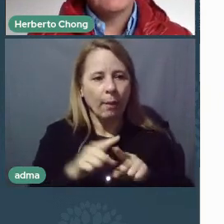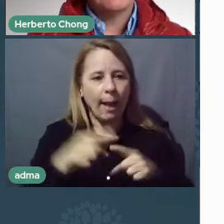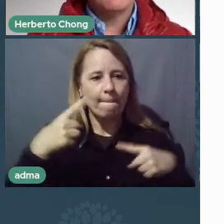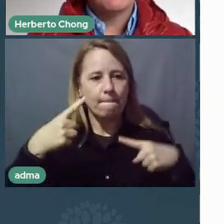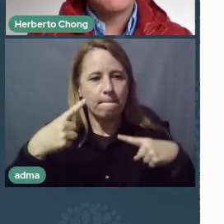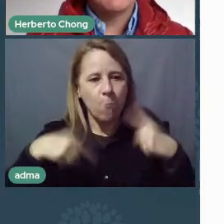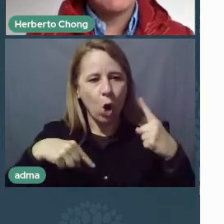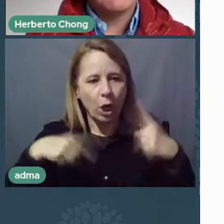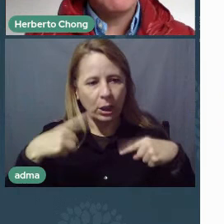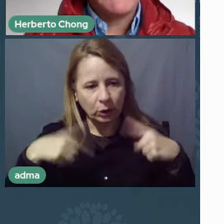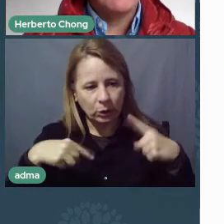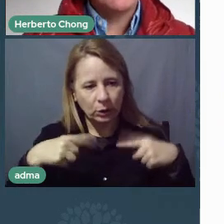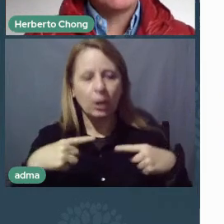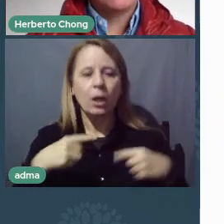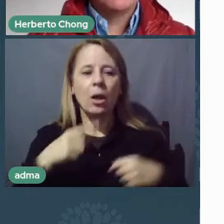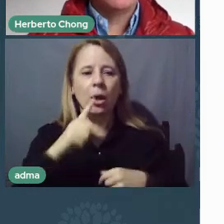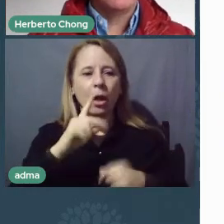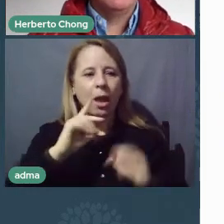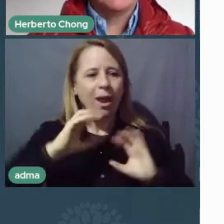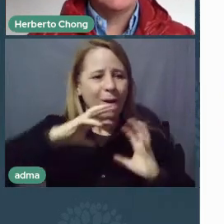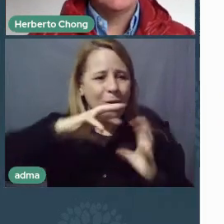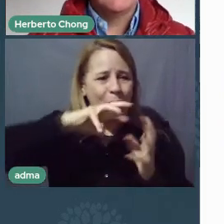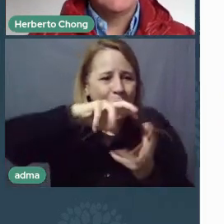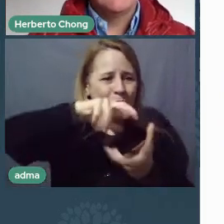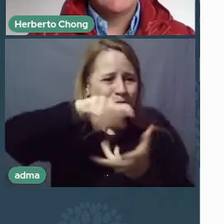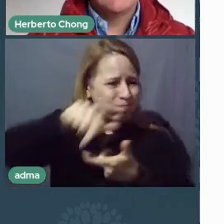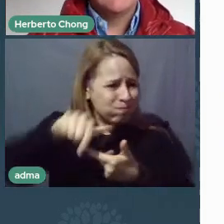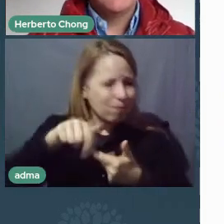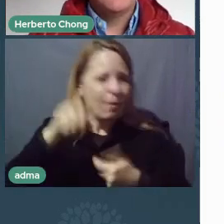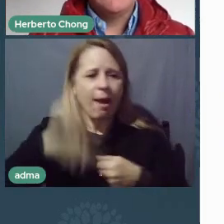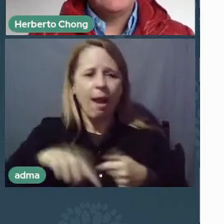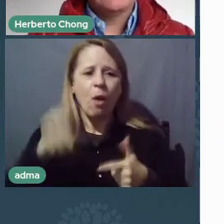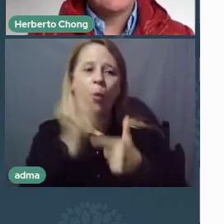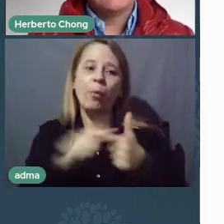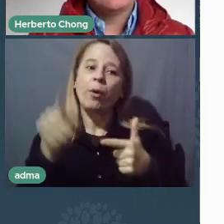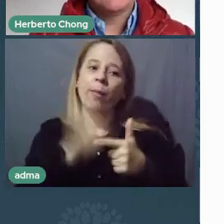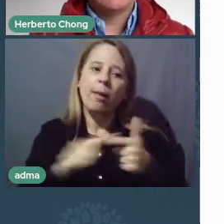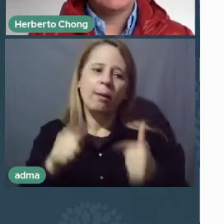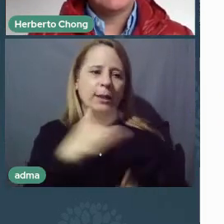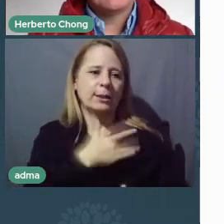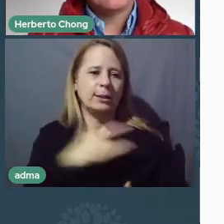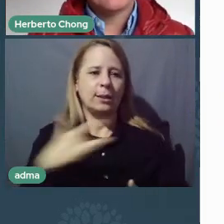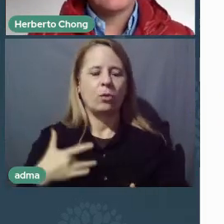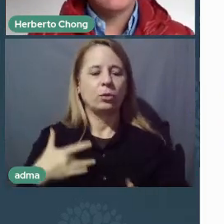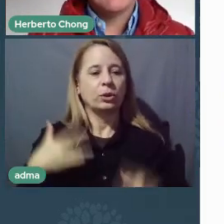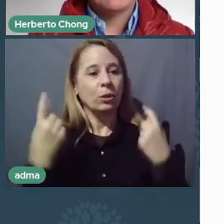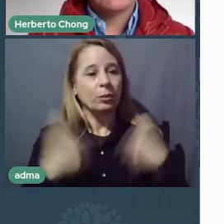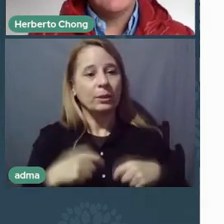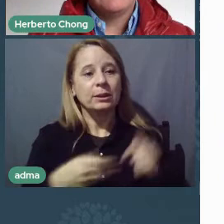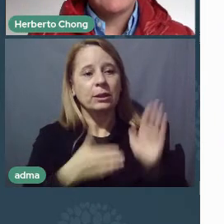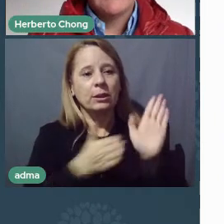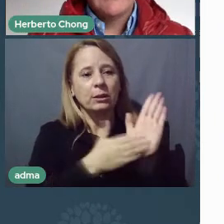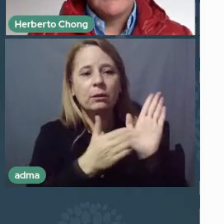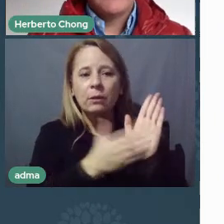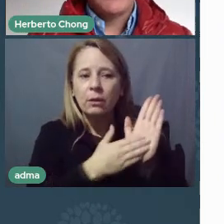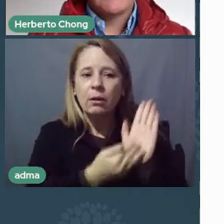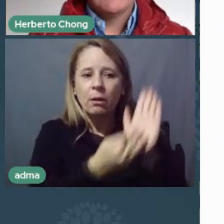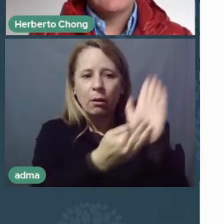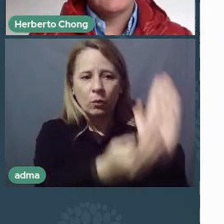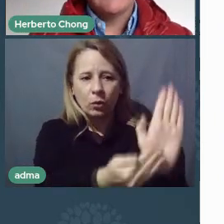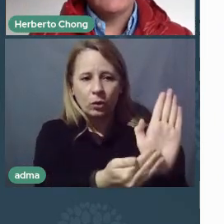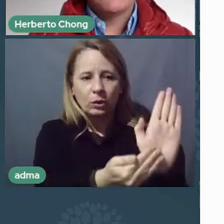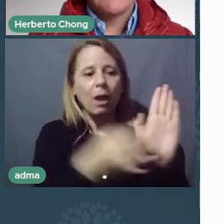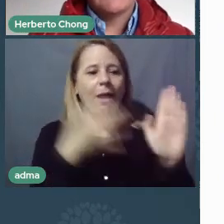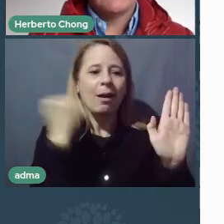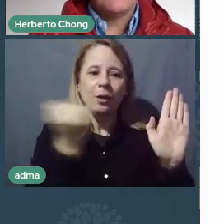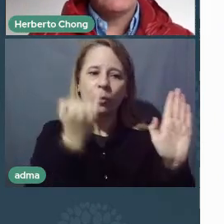que essa doença é um problema global de saúde pública, né? E por isso tem que ser apresentadas essas recomendações